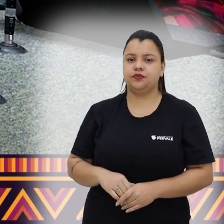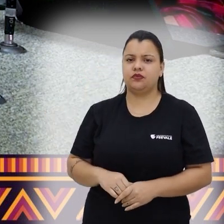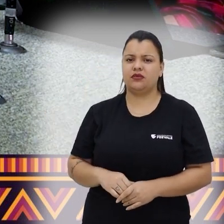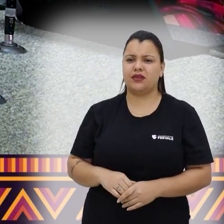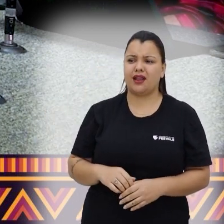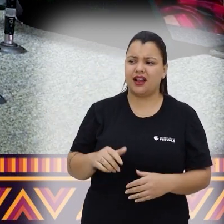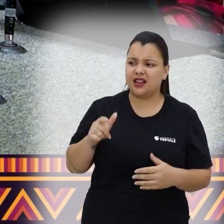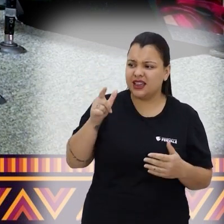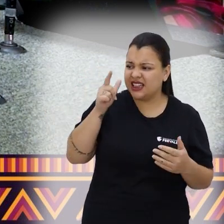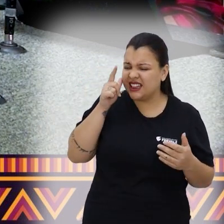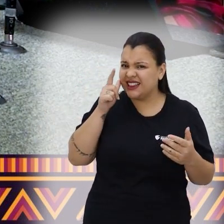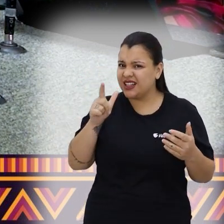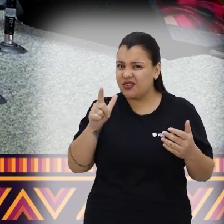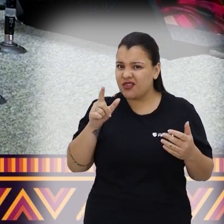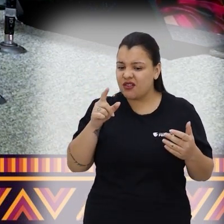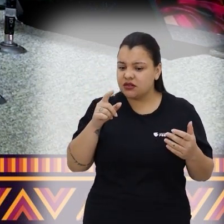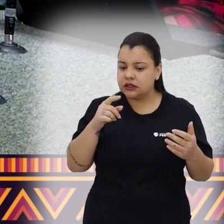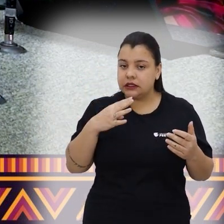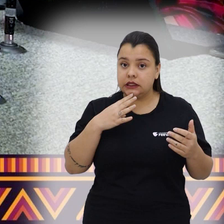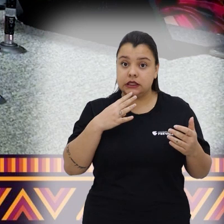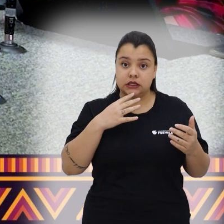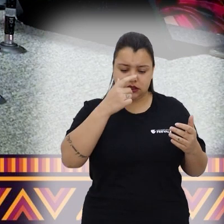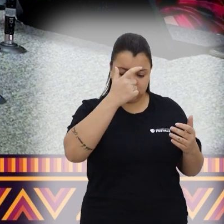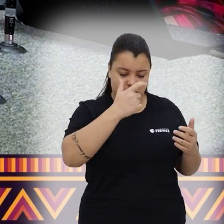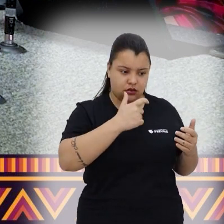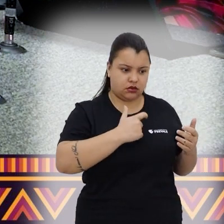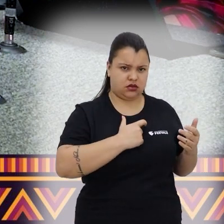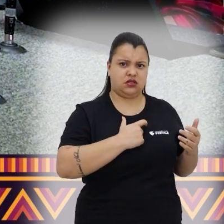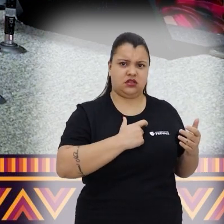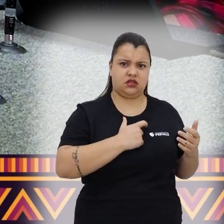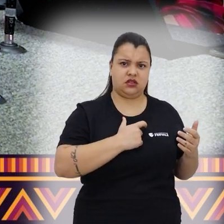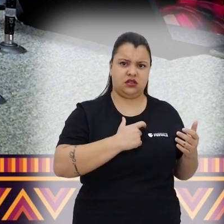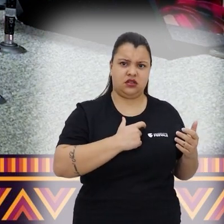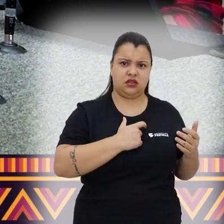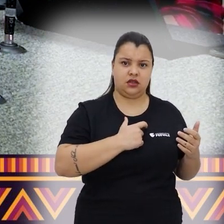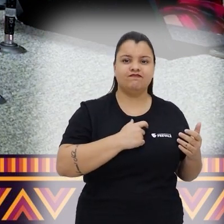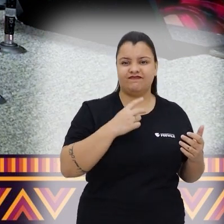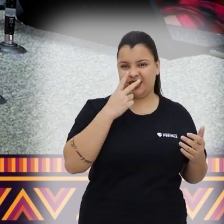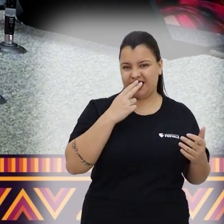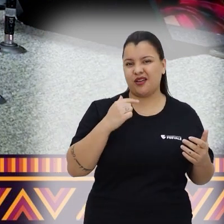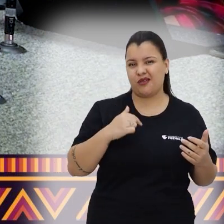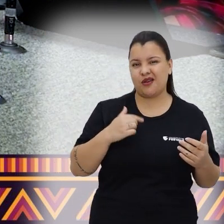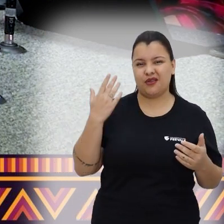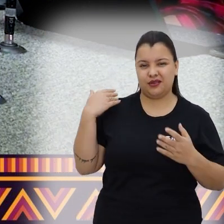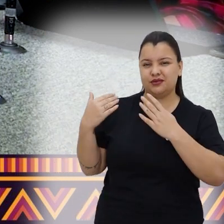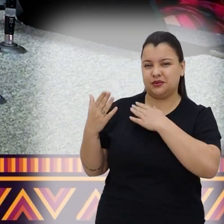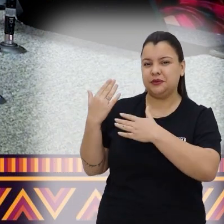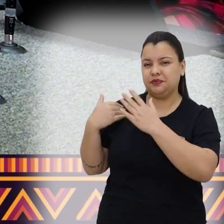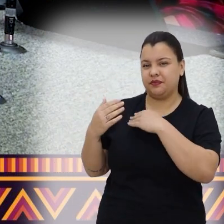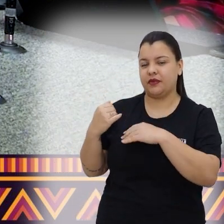não conseguem se identificar. Vão se identificar, como eu, já há um tempo na minha vida,